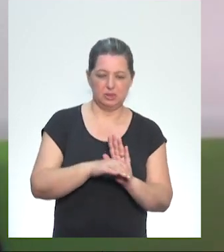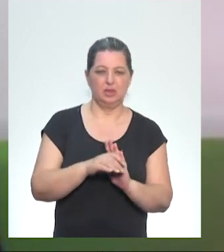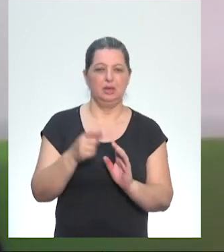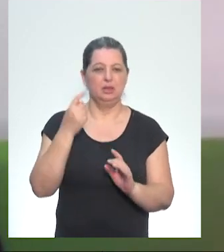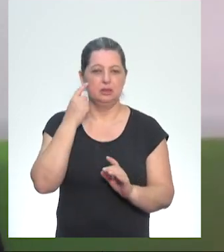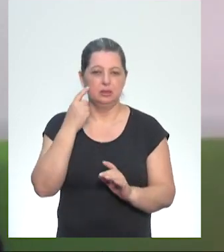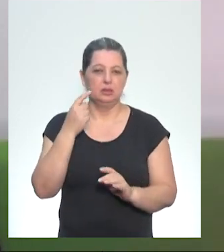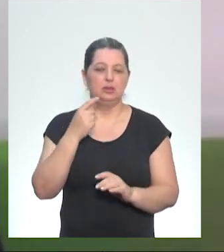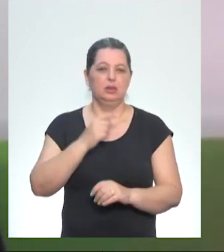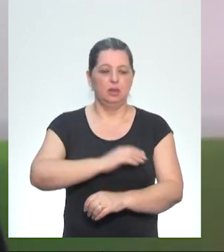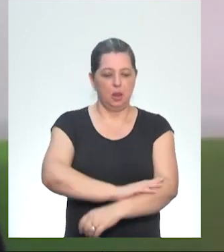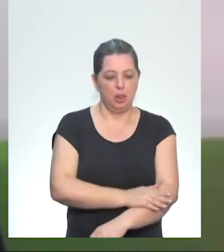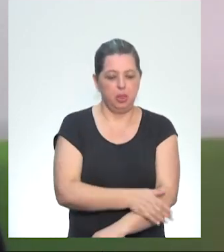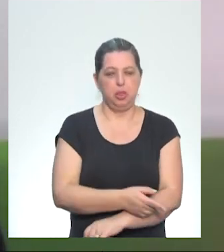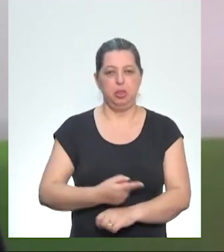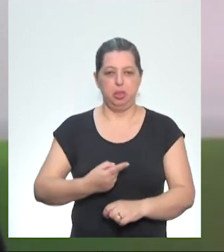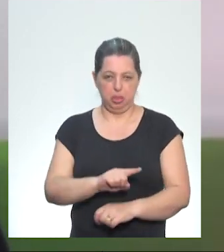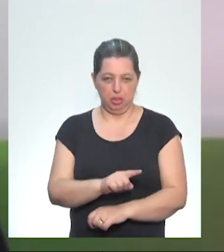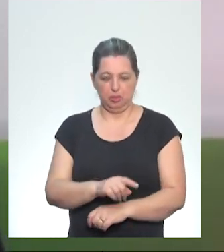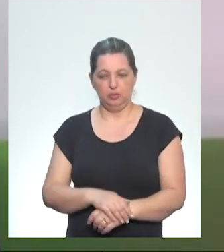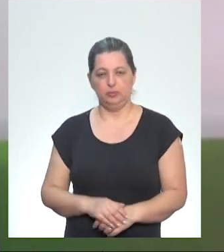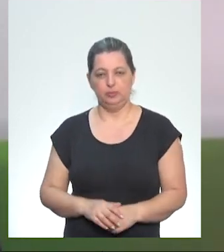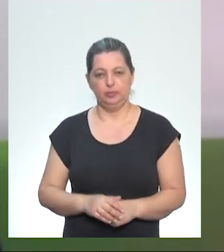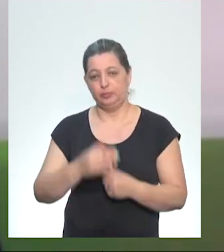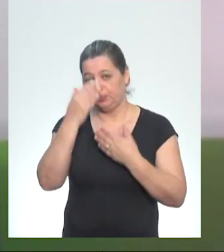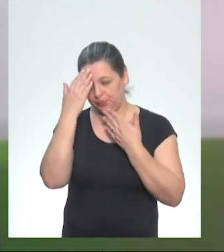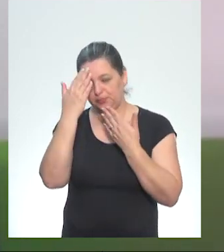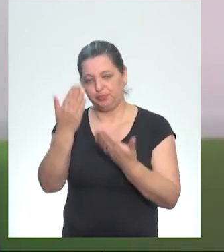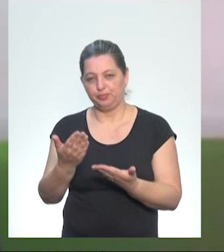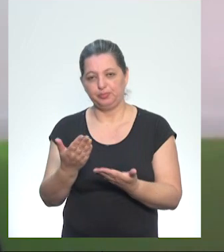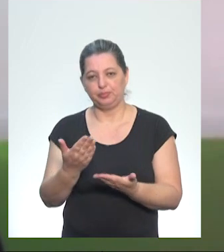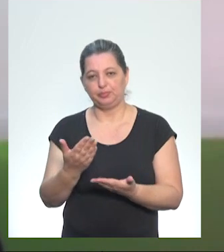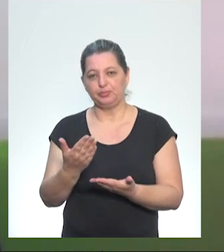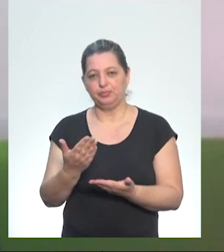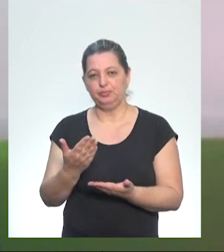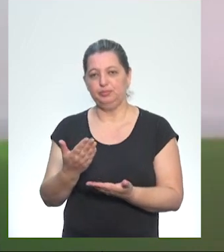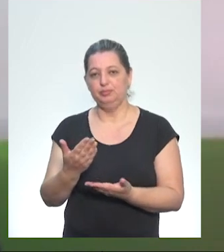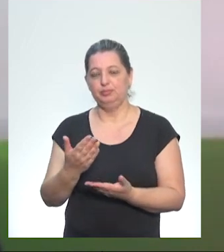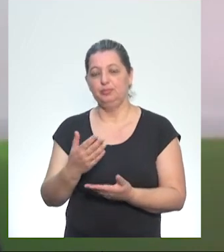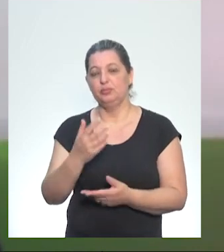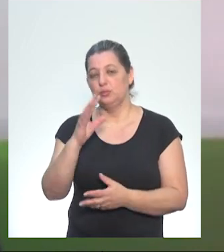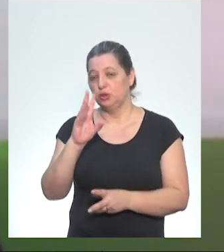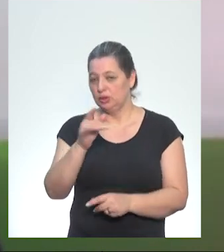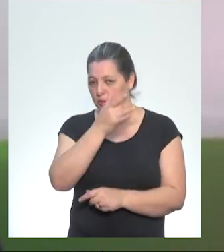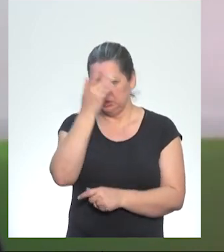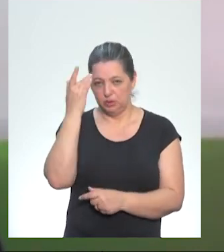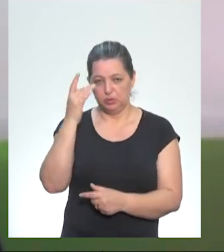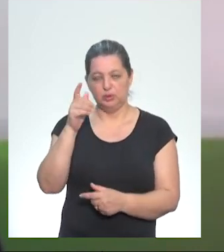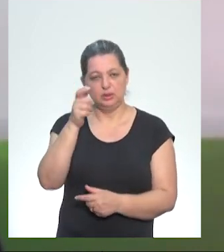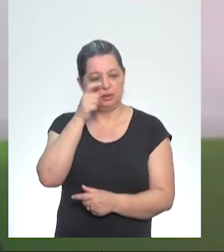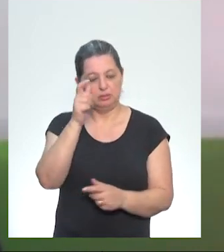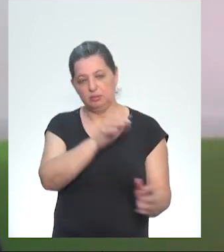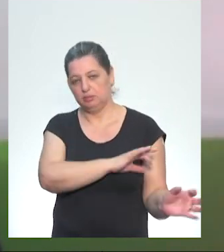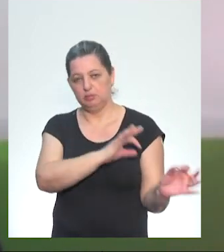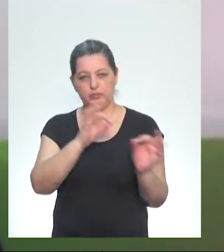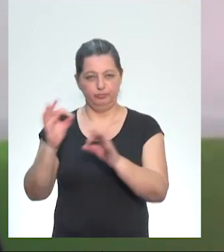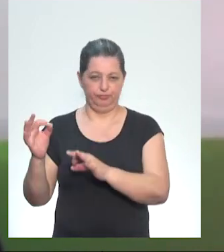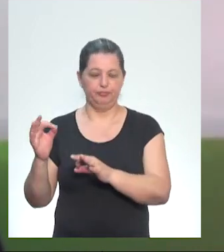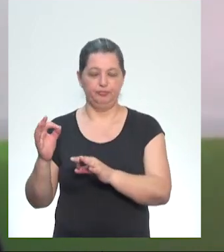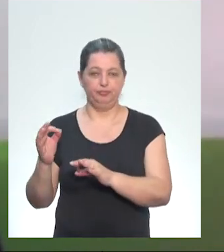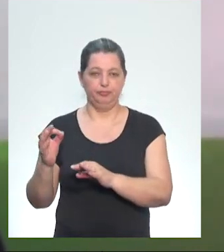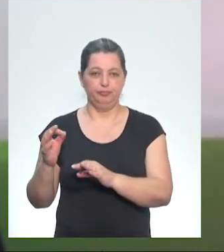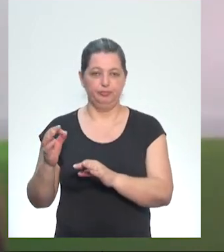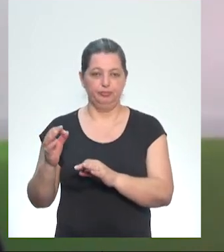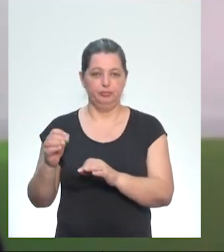conhecimento histórico. Então, muito obrigado por essa visão. Eu tenho certeza que quem está do outro lado assistindo a gente se interessou e vai poder acompanhar esse